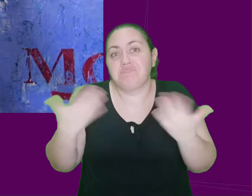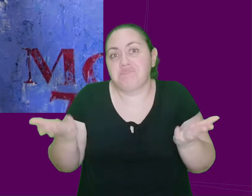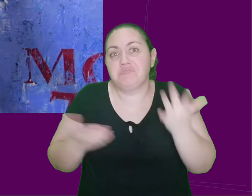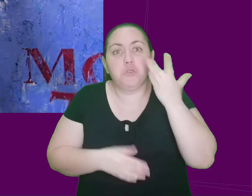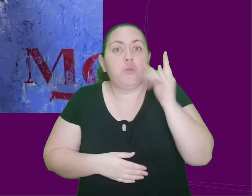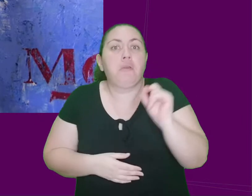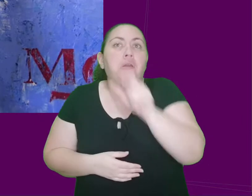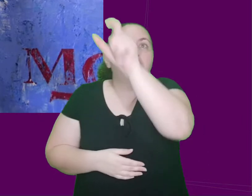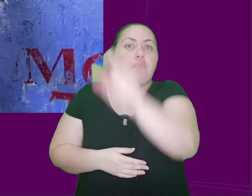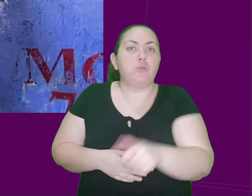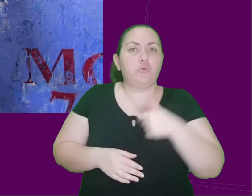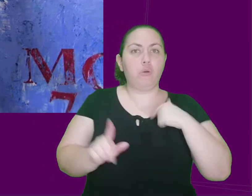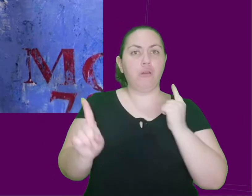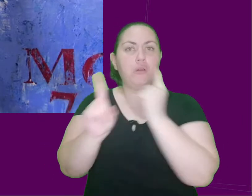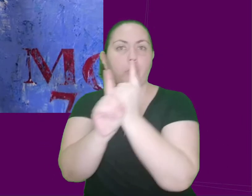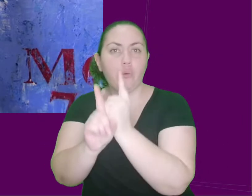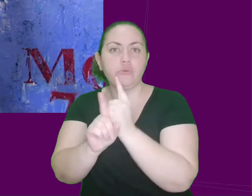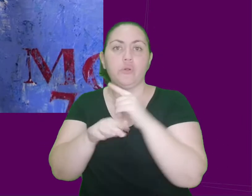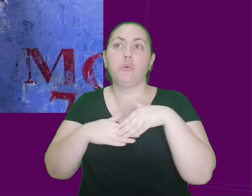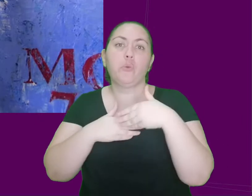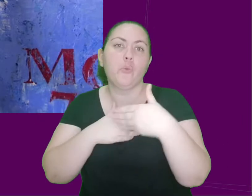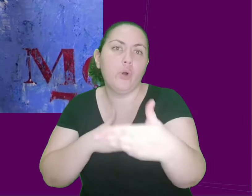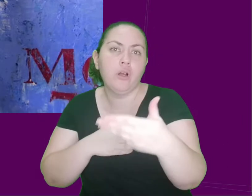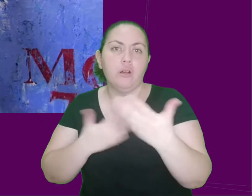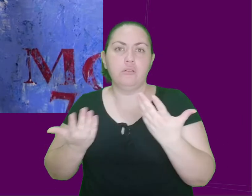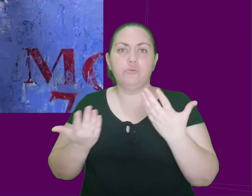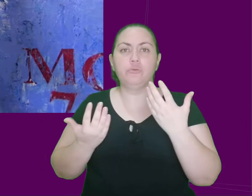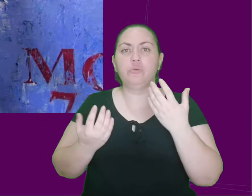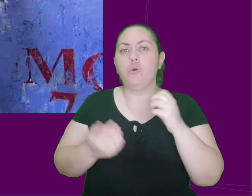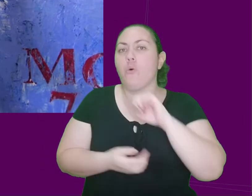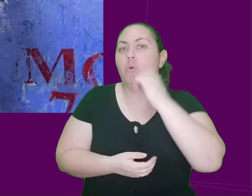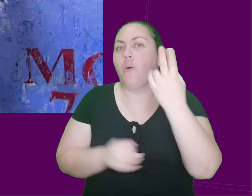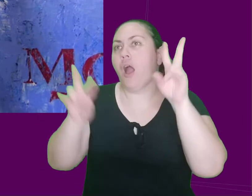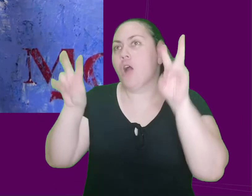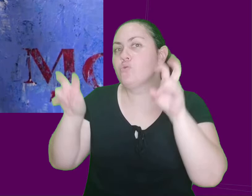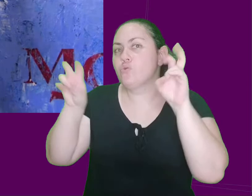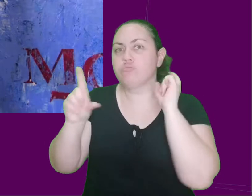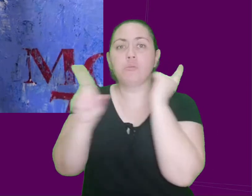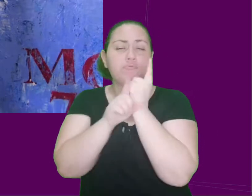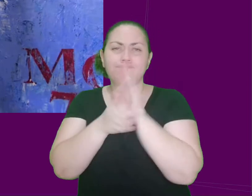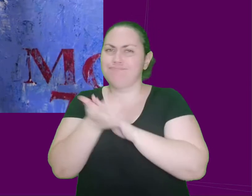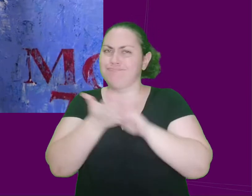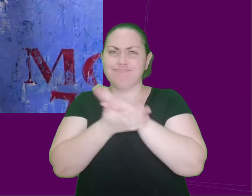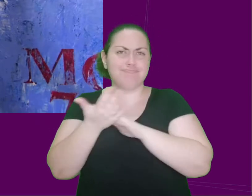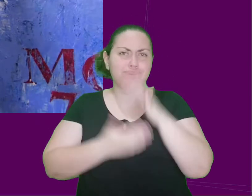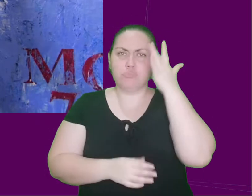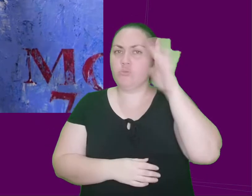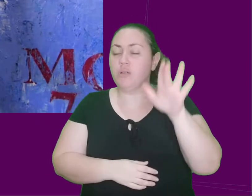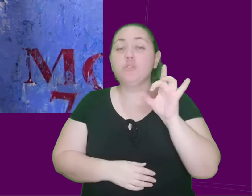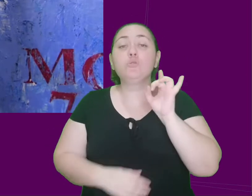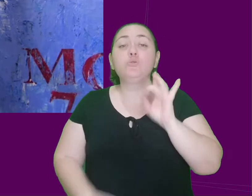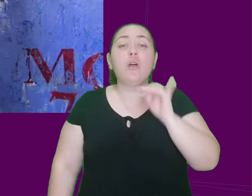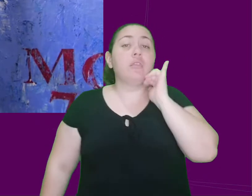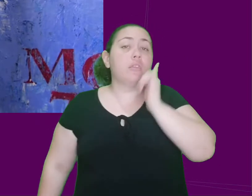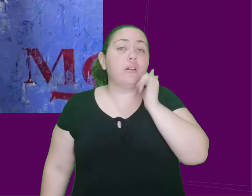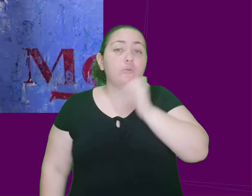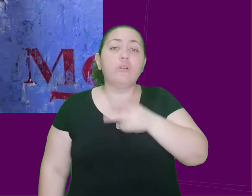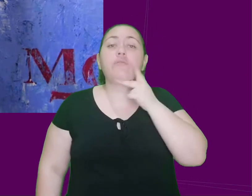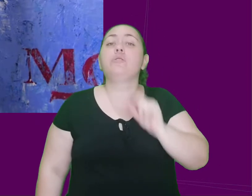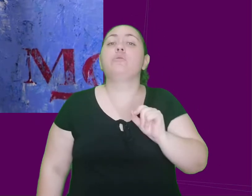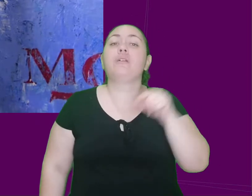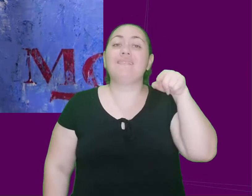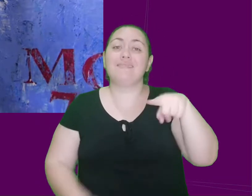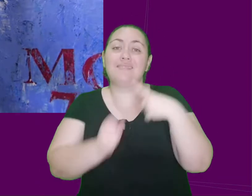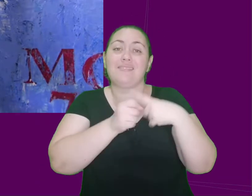não se sabe com quem, quando ocorrerá ou muito menos o assunto. O que o narrador informa é